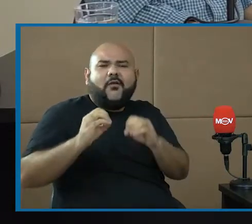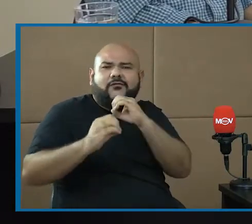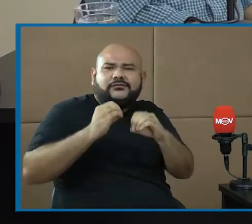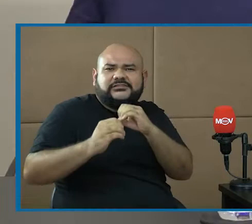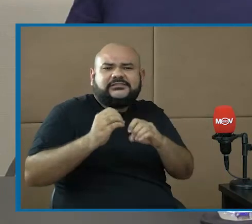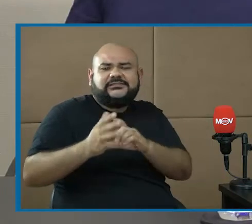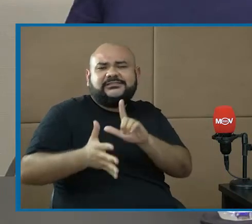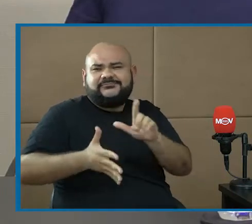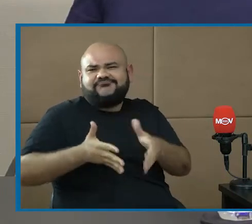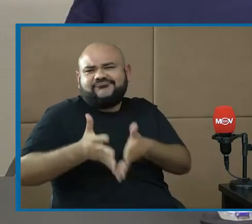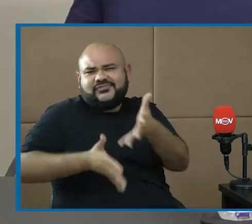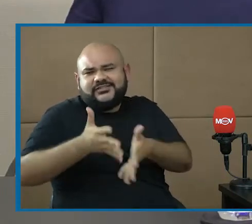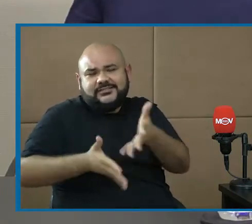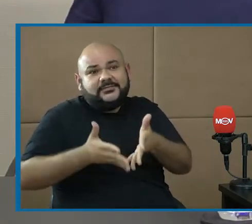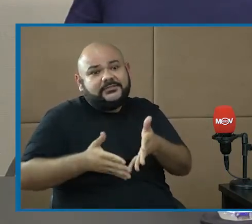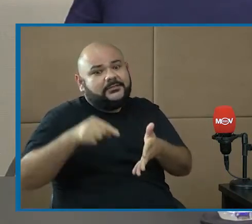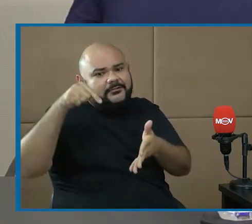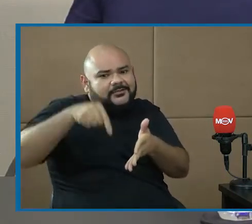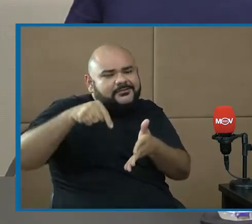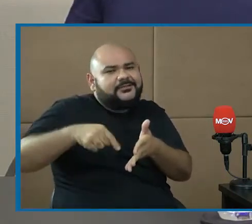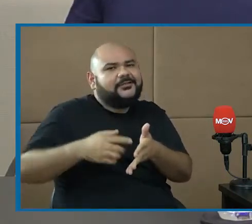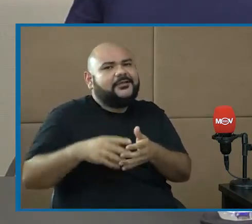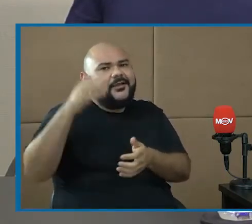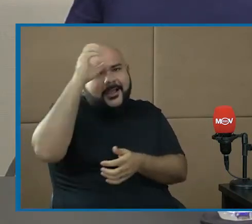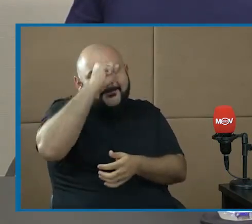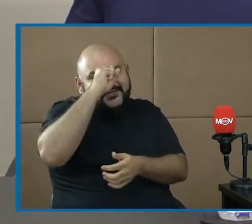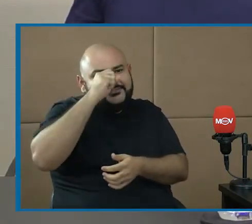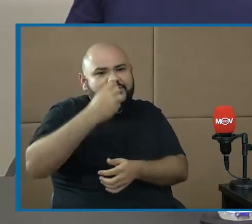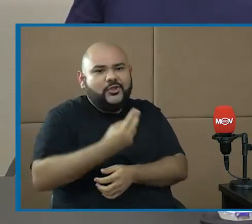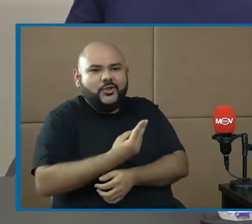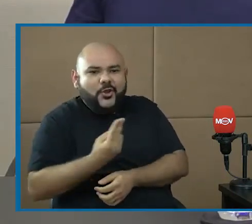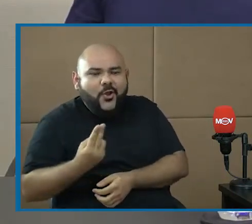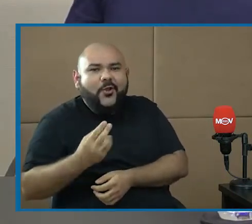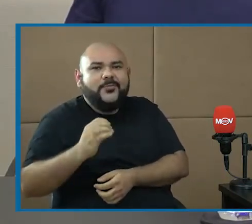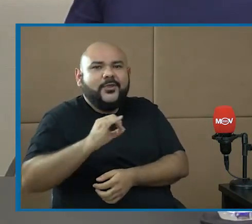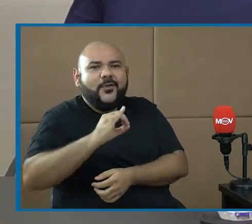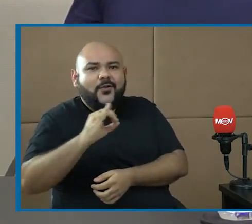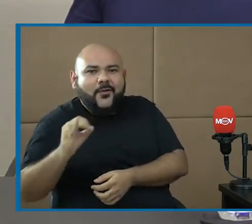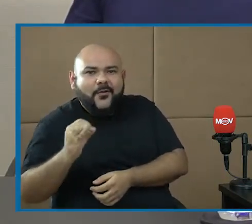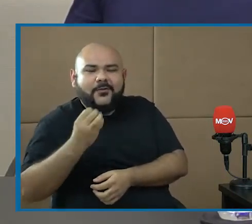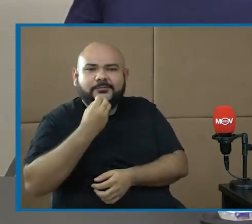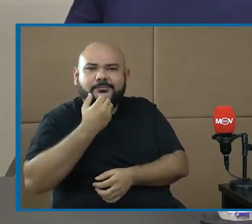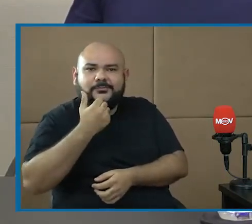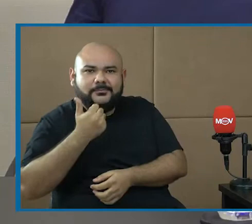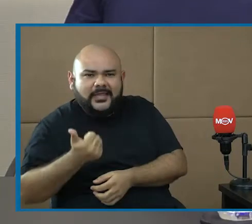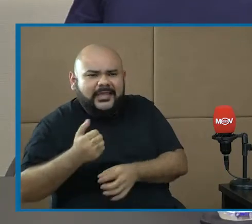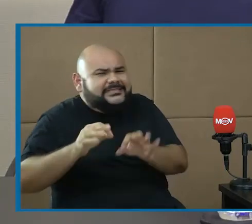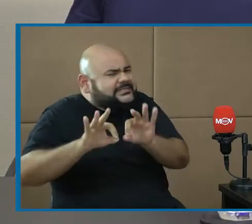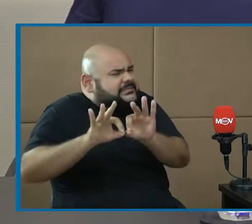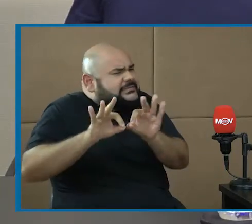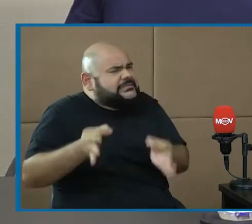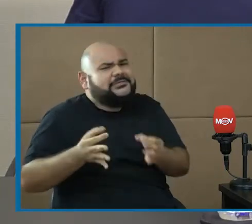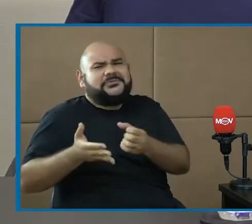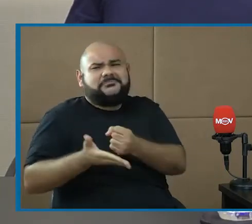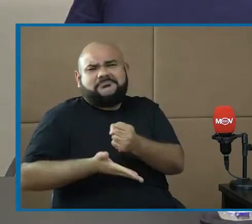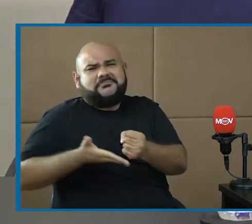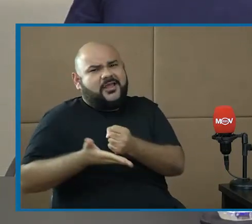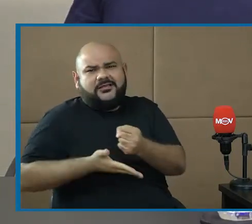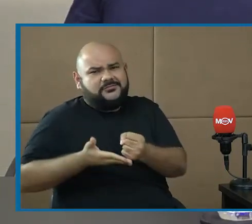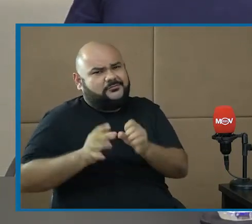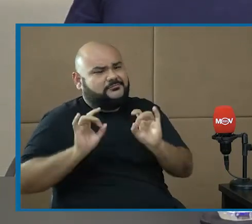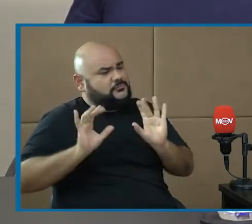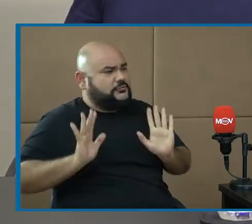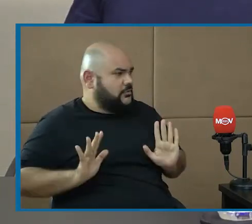algumas curiosidades. E eu aprendi nesse curso a falar meu nome, oi, tudo bem? Entendeu? Então, foi algo muito simples.